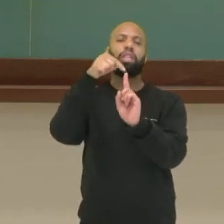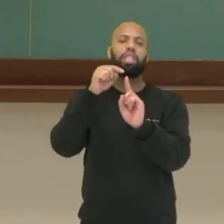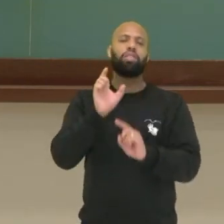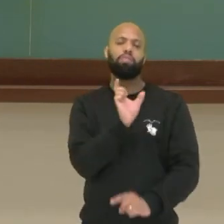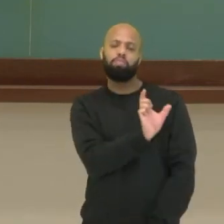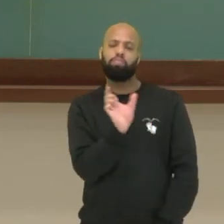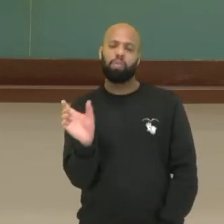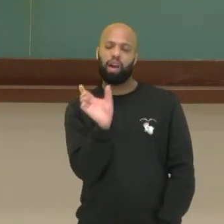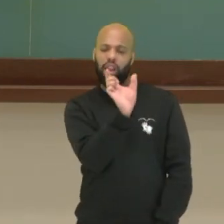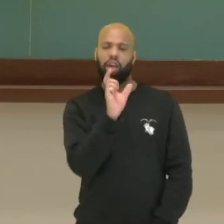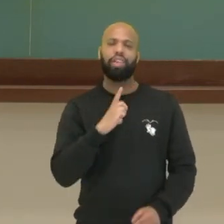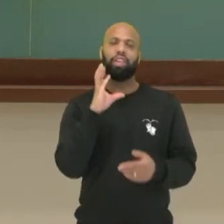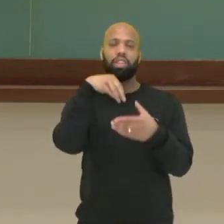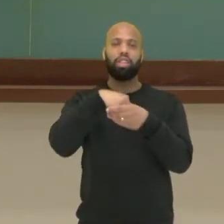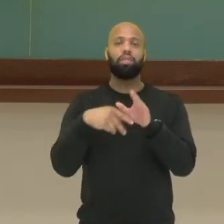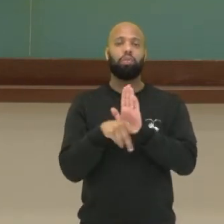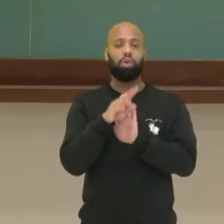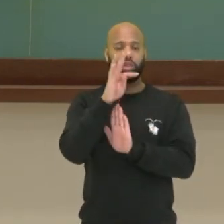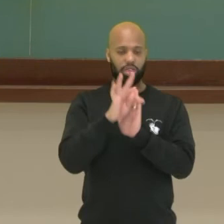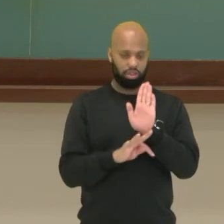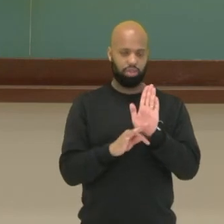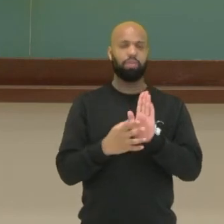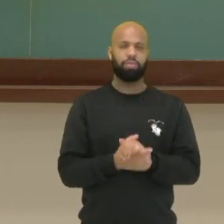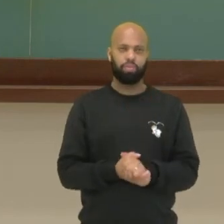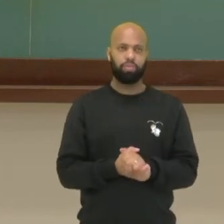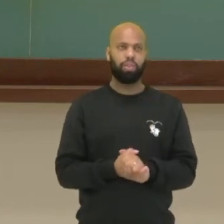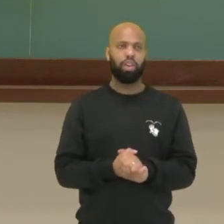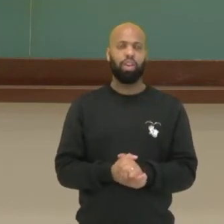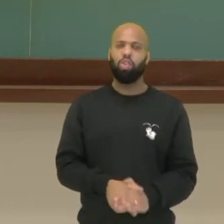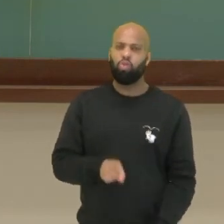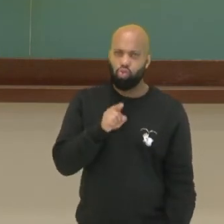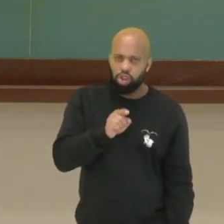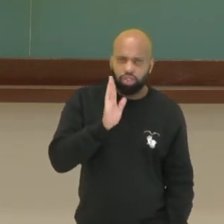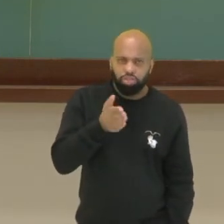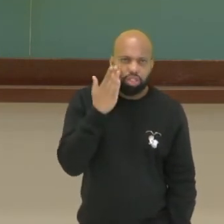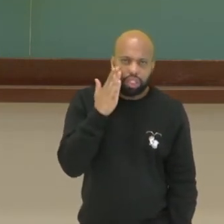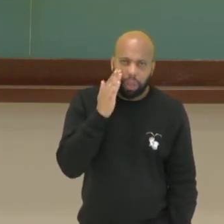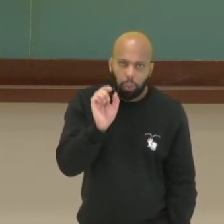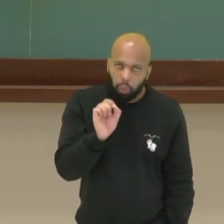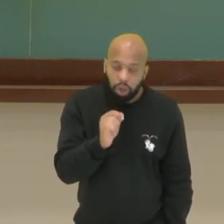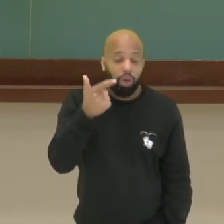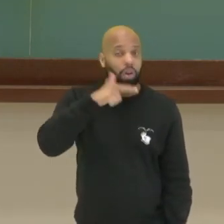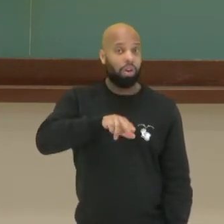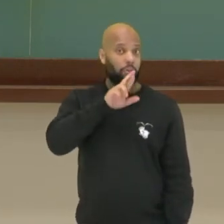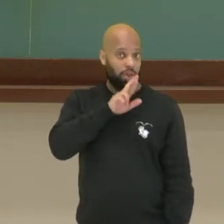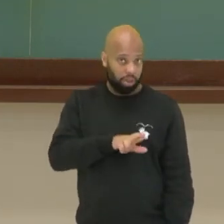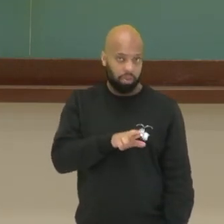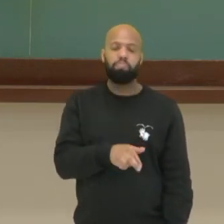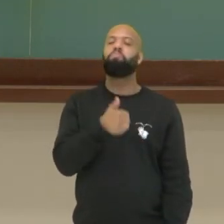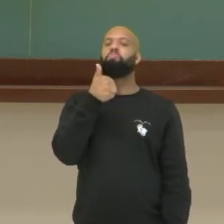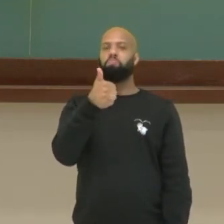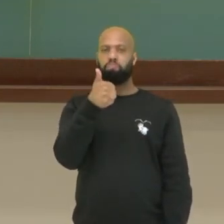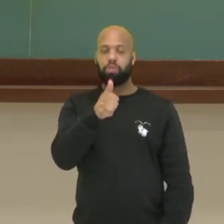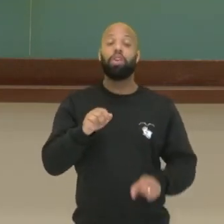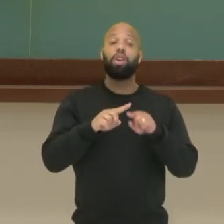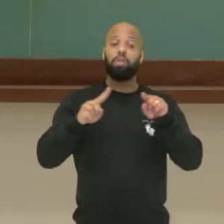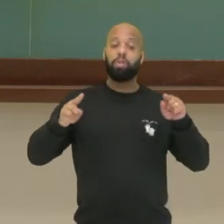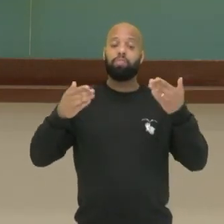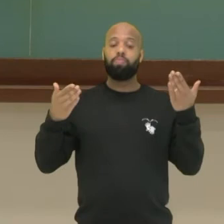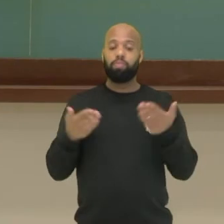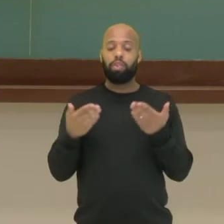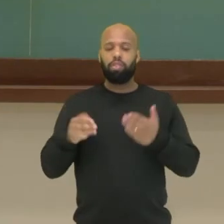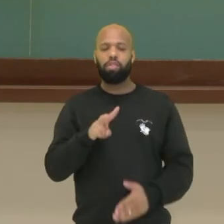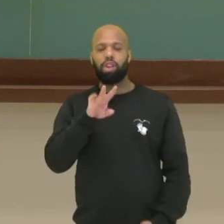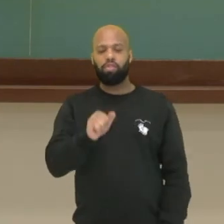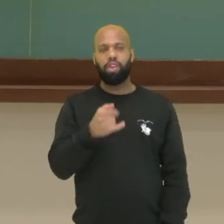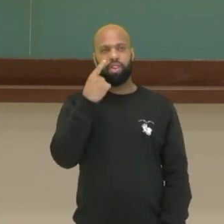em geral, dentro de um texto? Sabe já o que é? Consegue dar essa resposta? Boa! Mas então, vamos ver